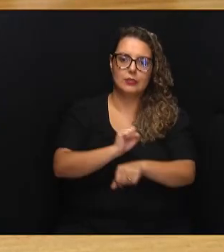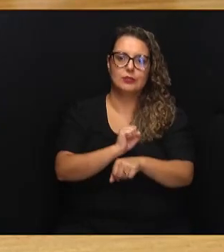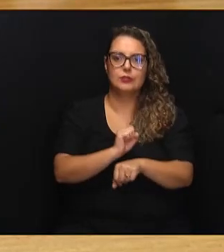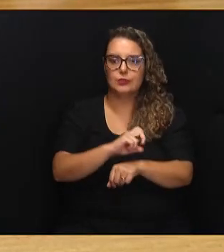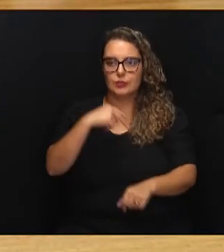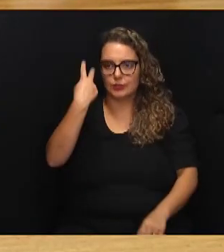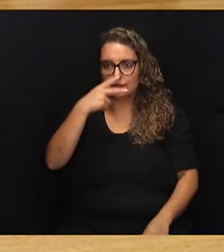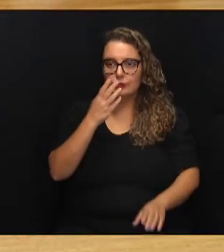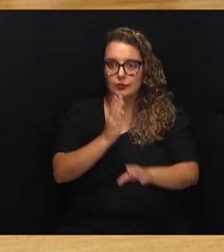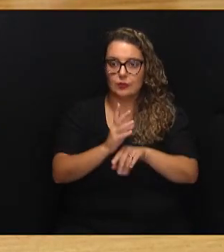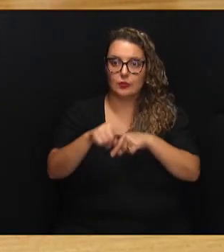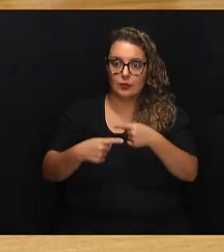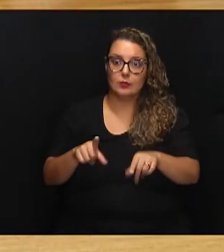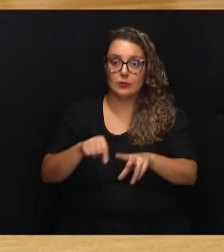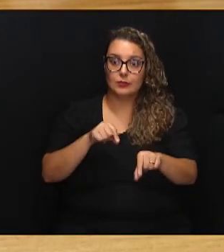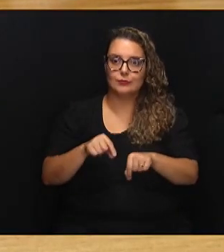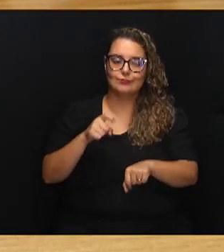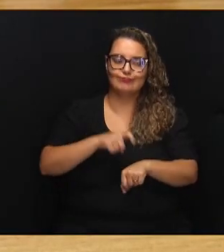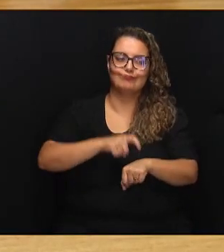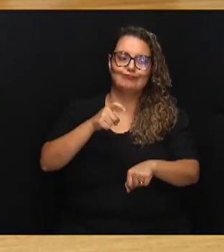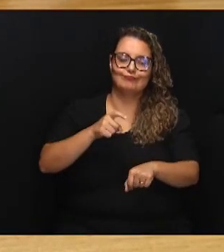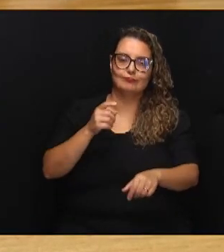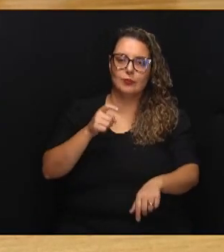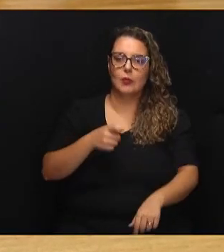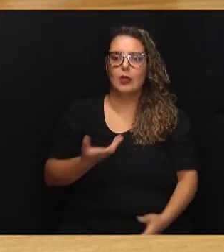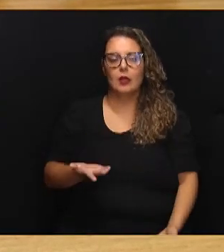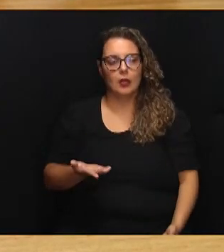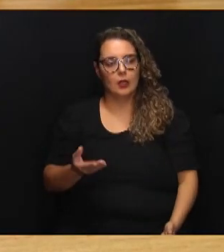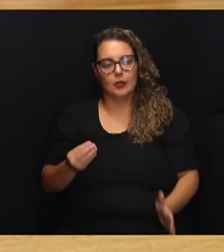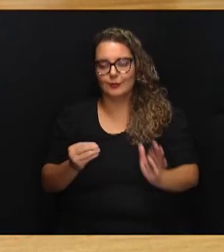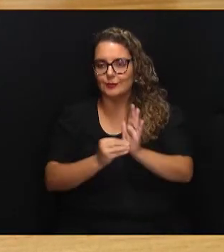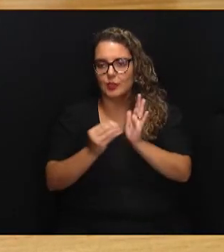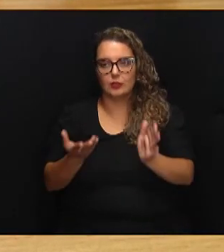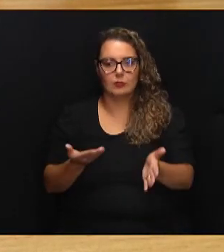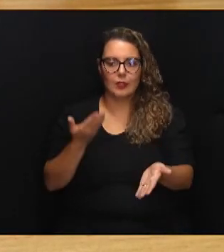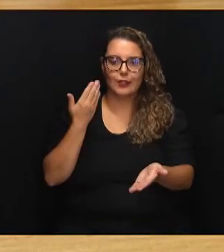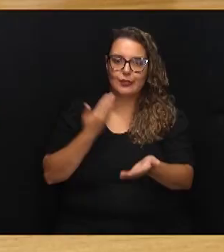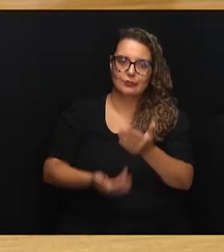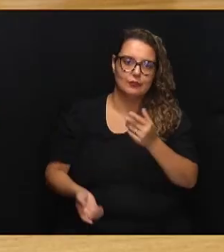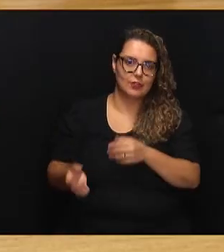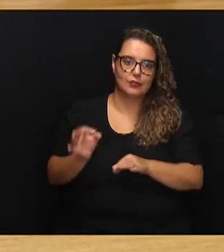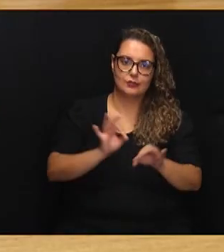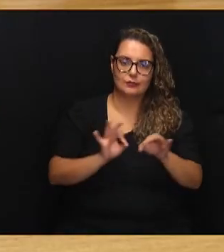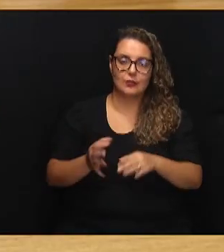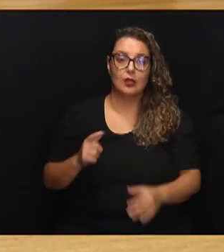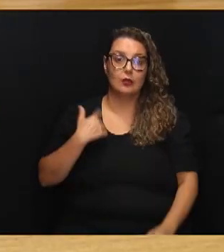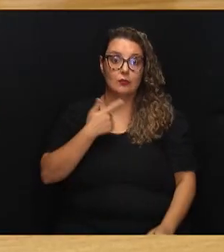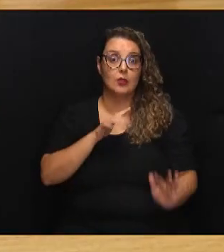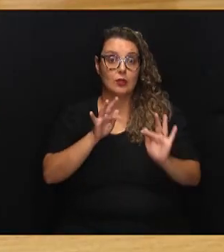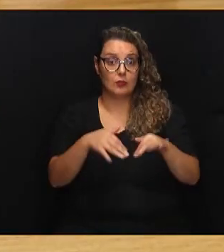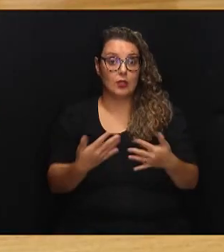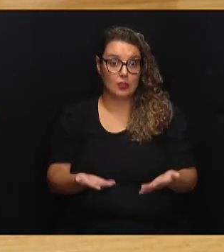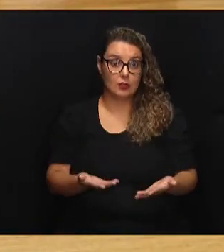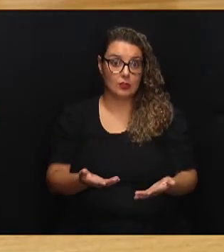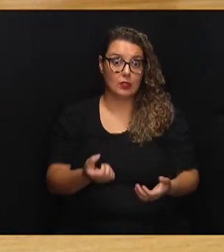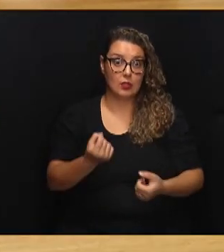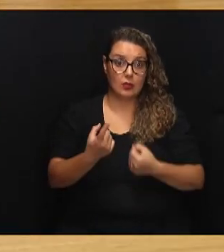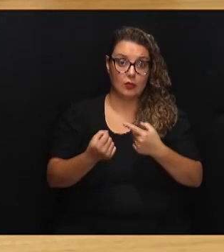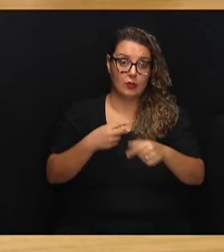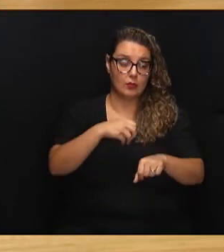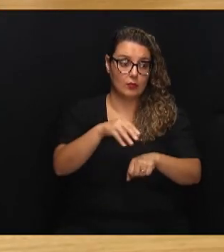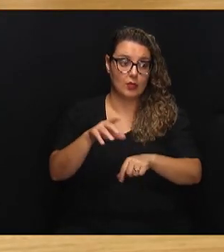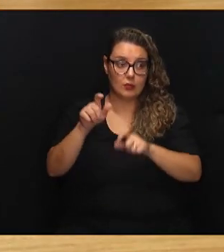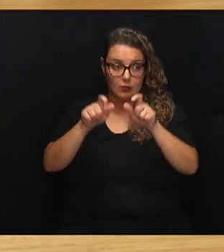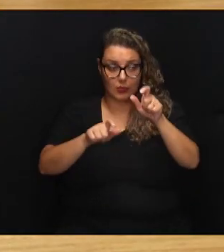que achar uma outra opção de última hora. E aí que o planejamento acaba se perdendo, né? Para a gente finalizar aqui, tem mais alguma dica, né? Pro pessoal que